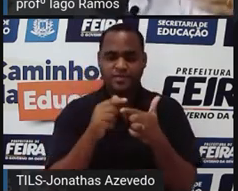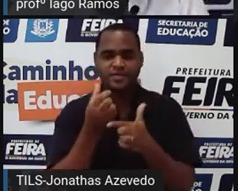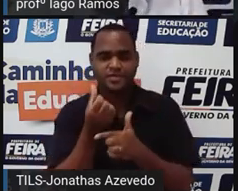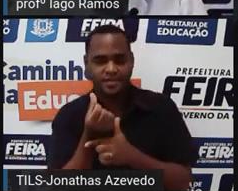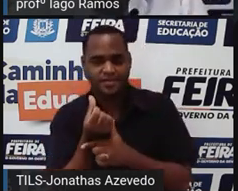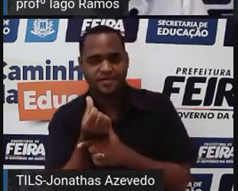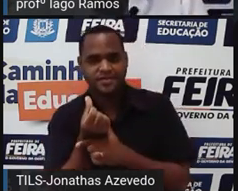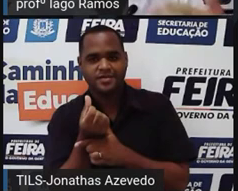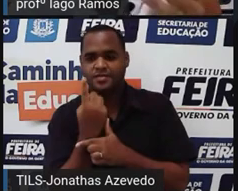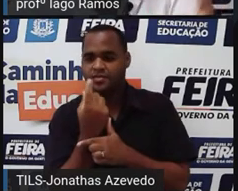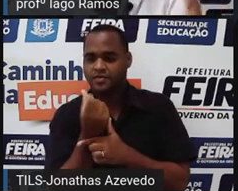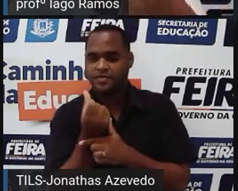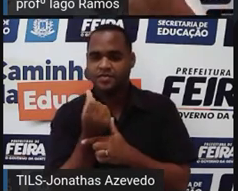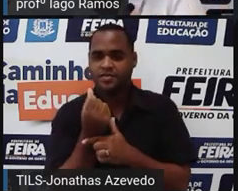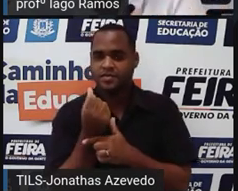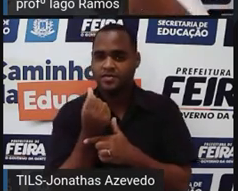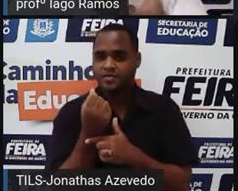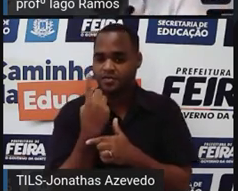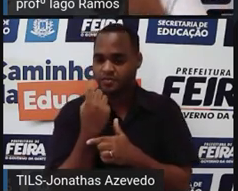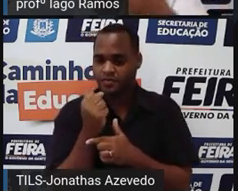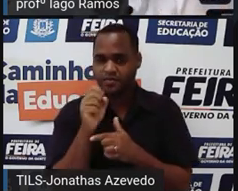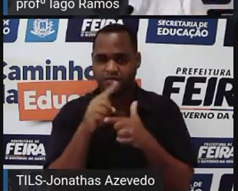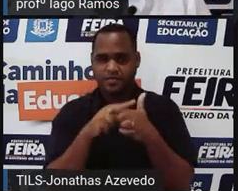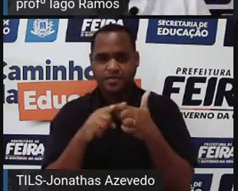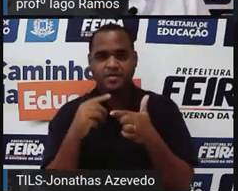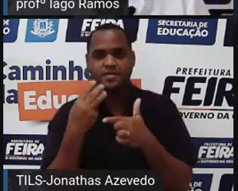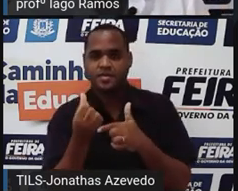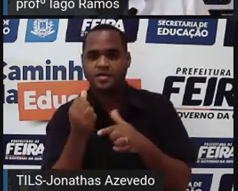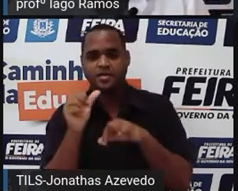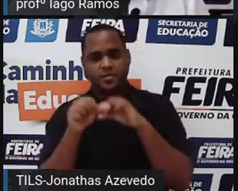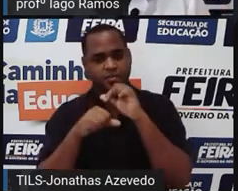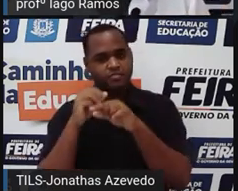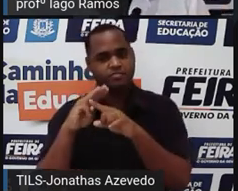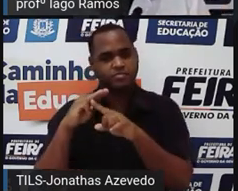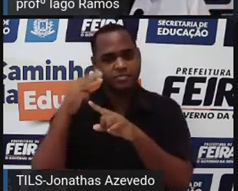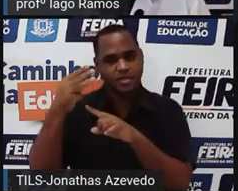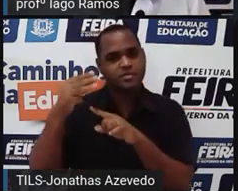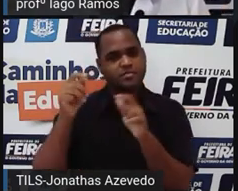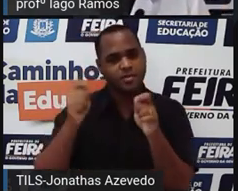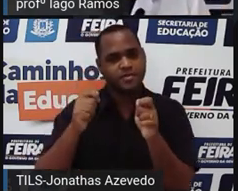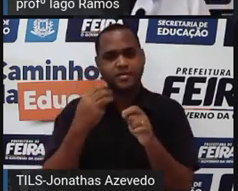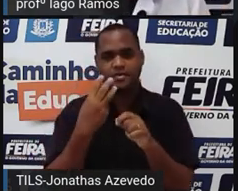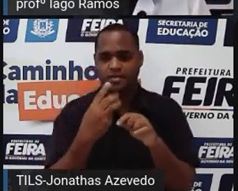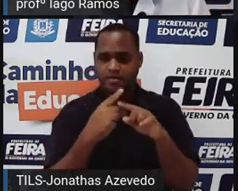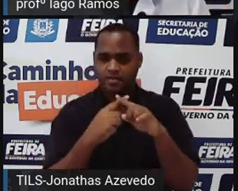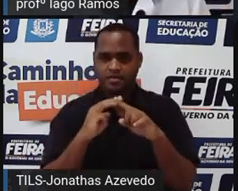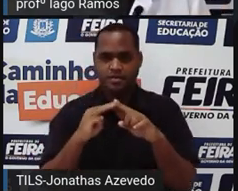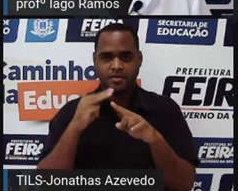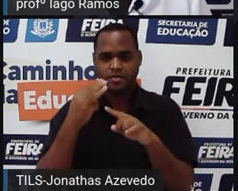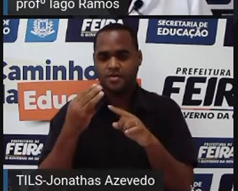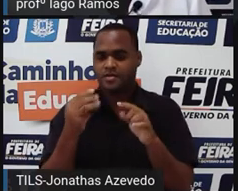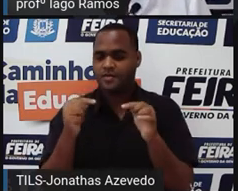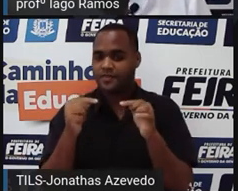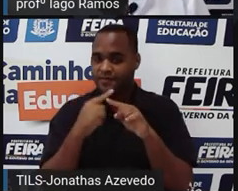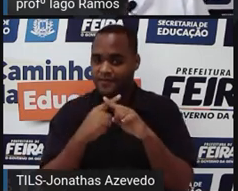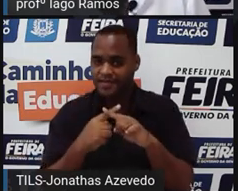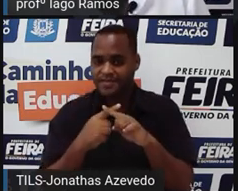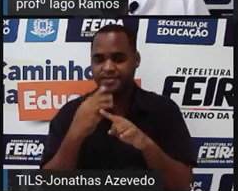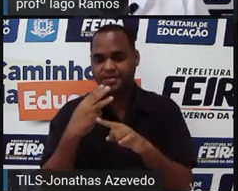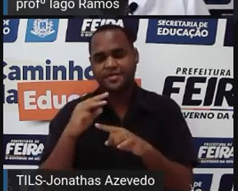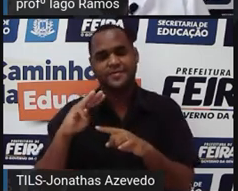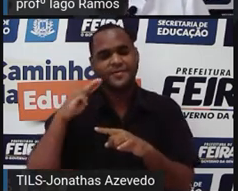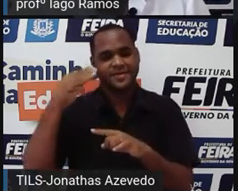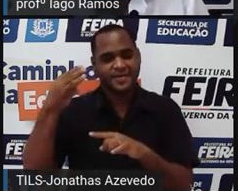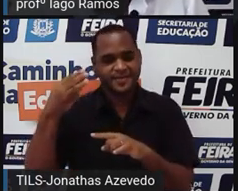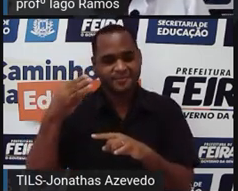que dá 3, e elevar ao expoente que apareceu nos dois, que é o próprio 3. Então fica 3 elevado a 3, vezes o 3